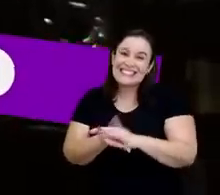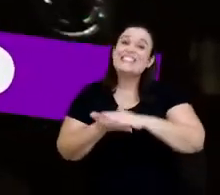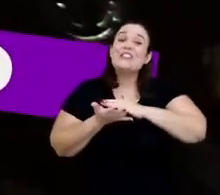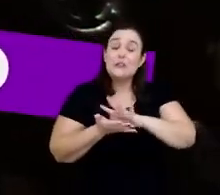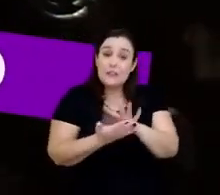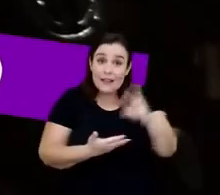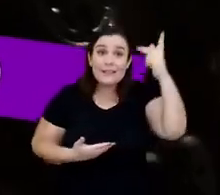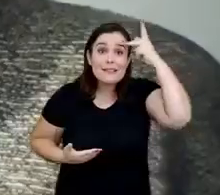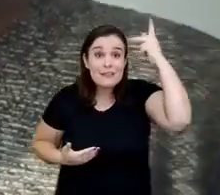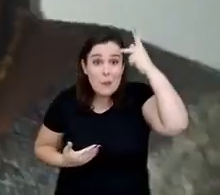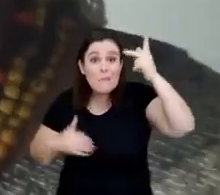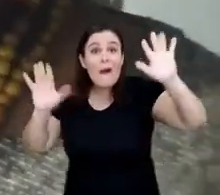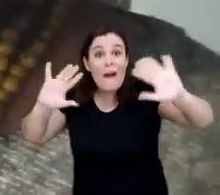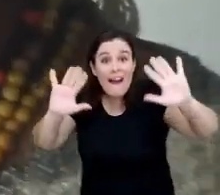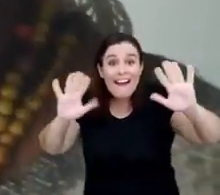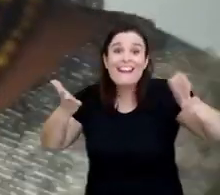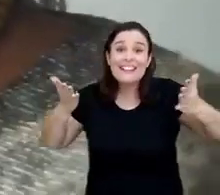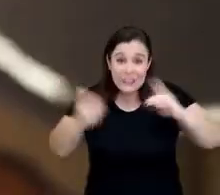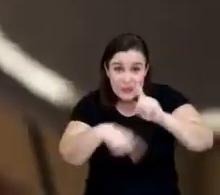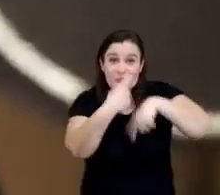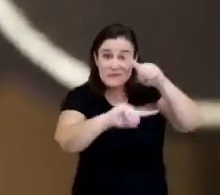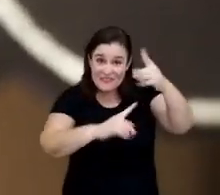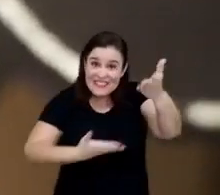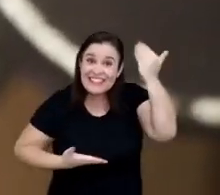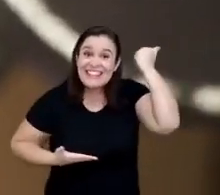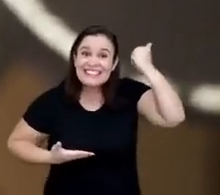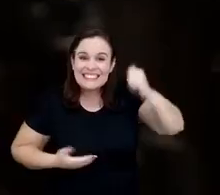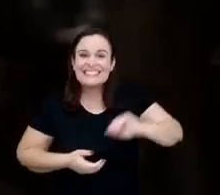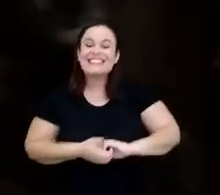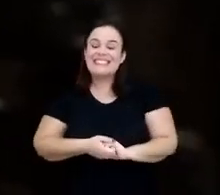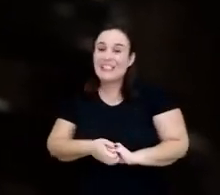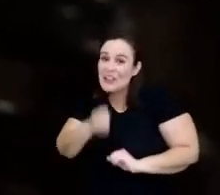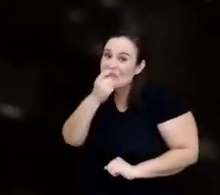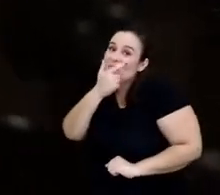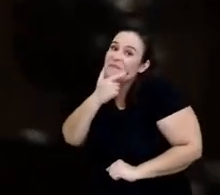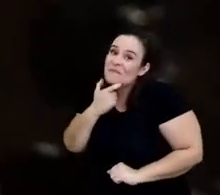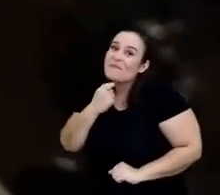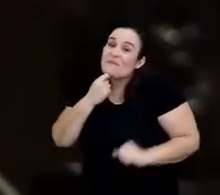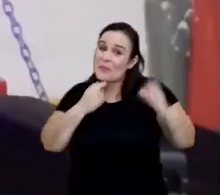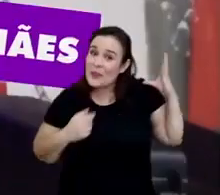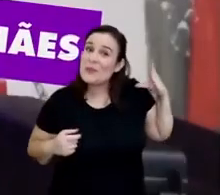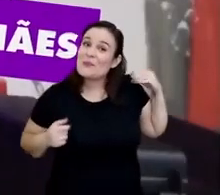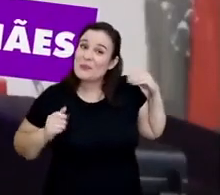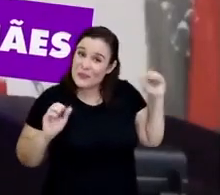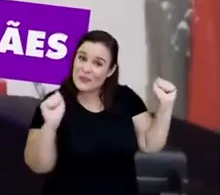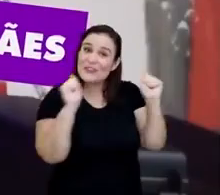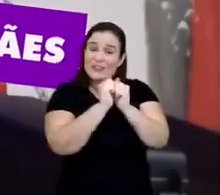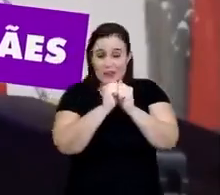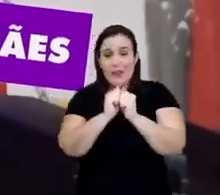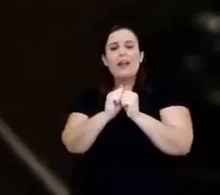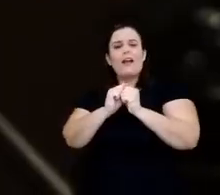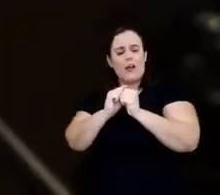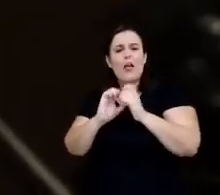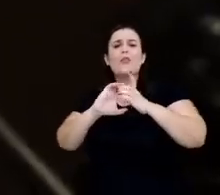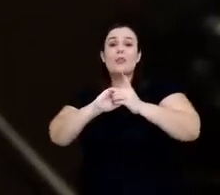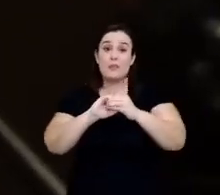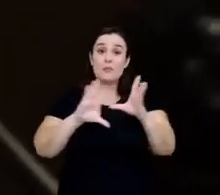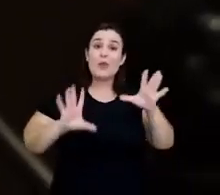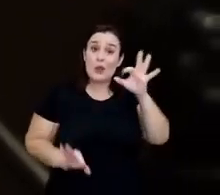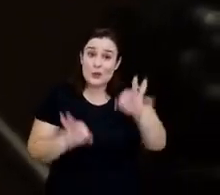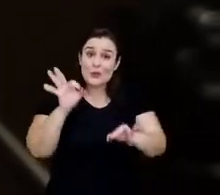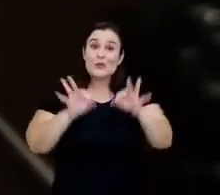sair. Aê, São Paulo! Vamos virar o jogo! É Boulos e Arundina! Democracia, justiça e